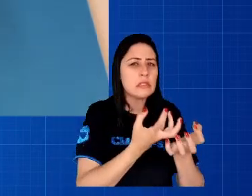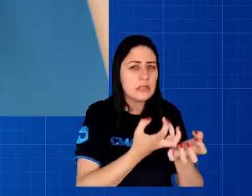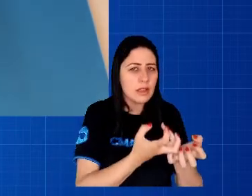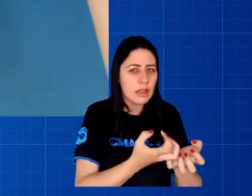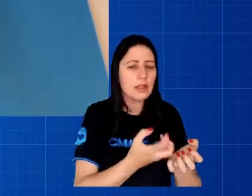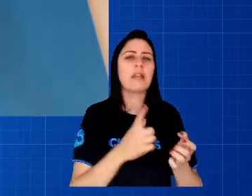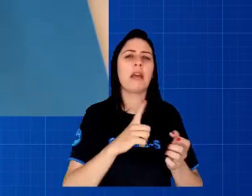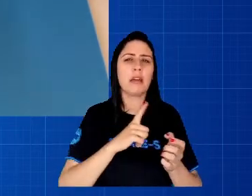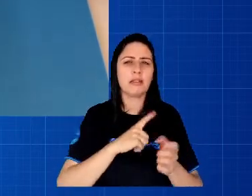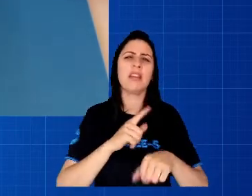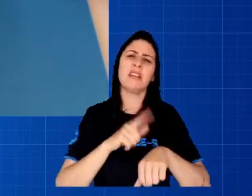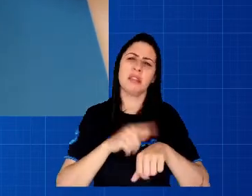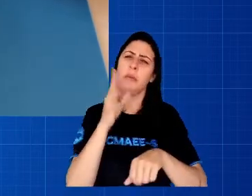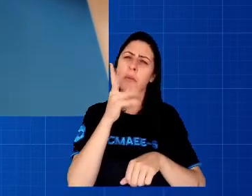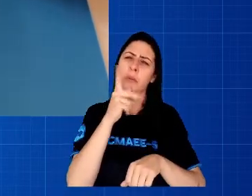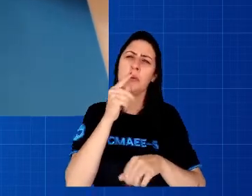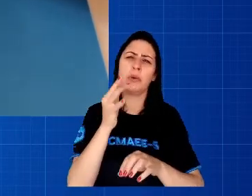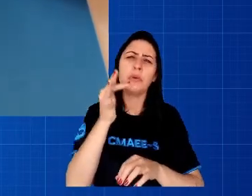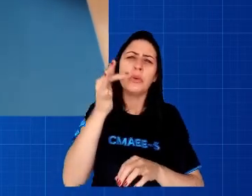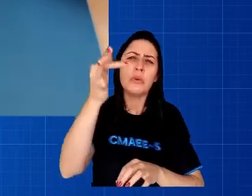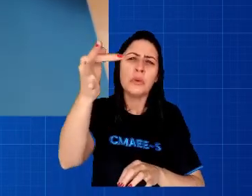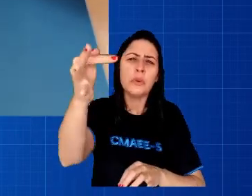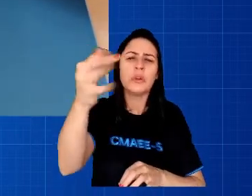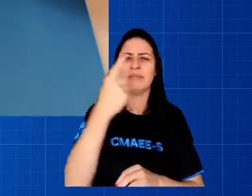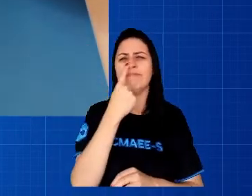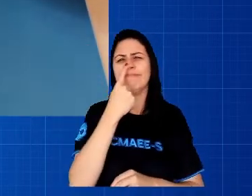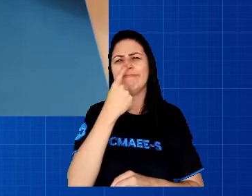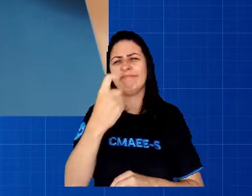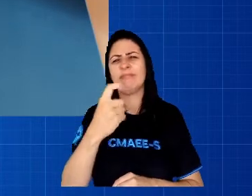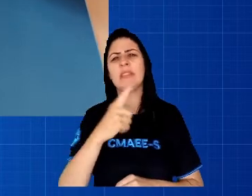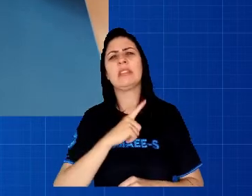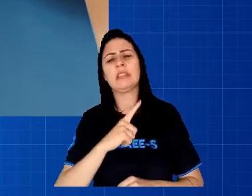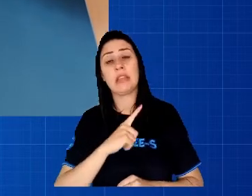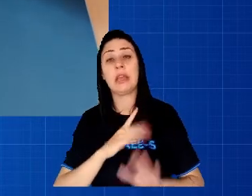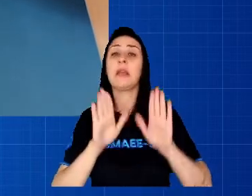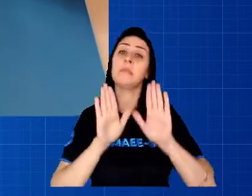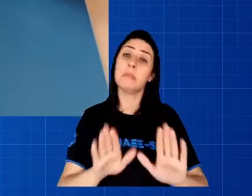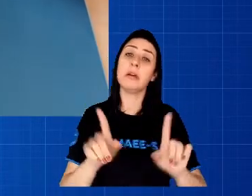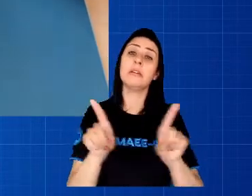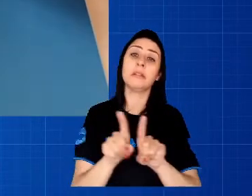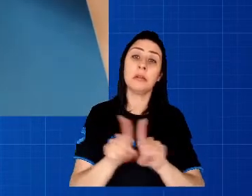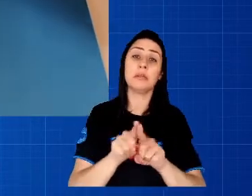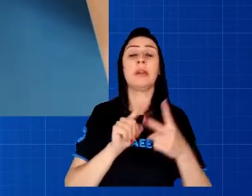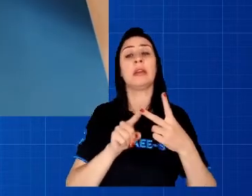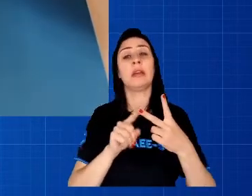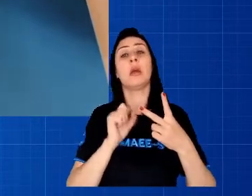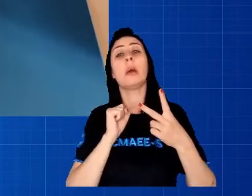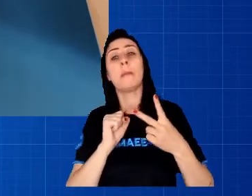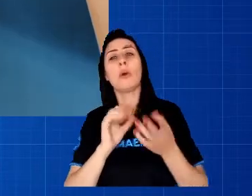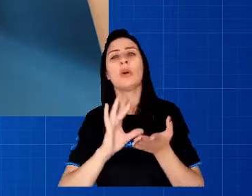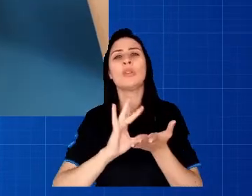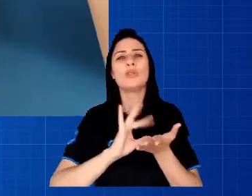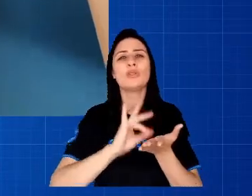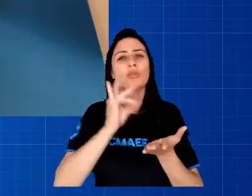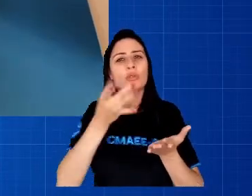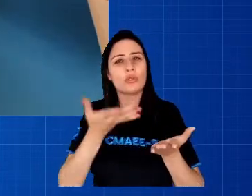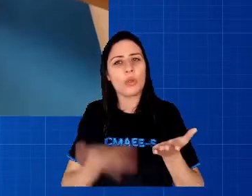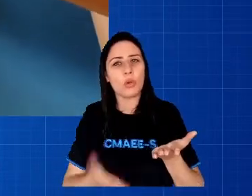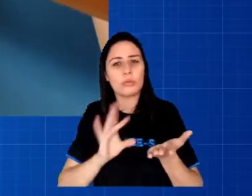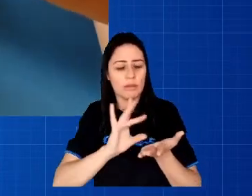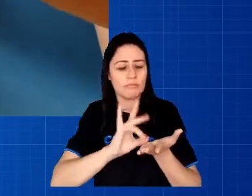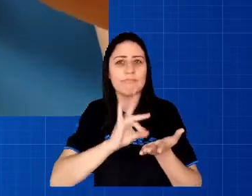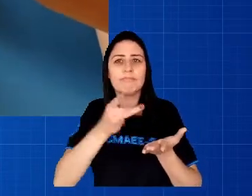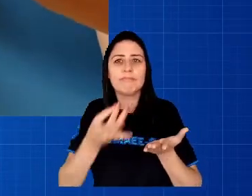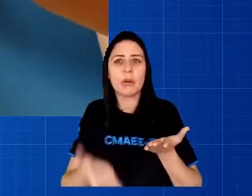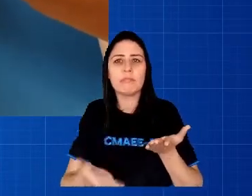isso depois no médio e longo prazo, mas em primeiro lugar ela pode soltar a colagem, porque